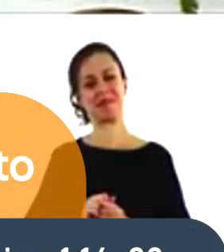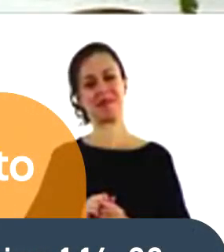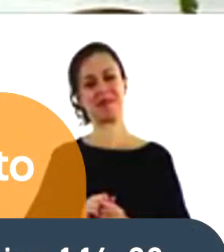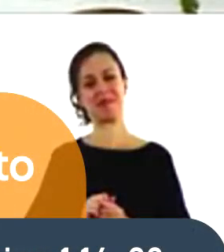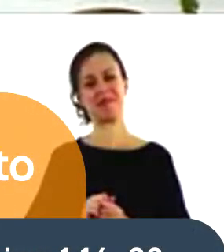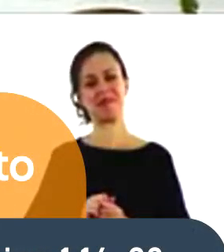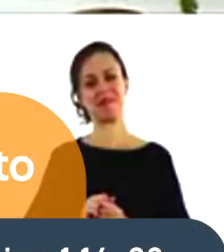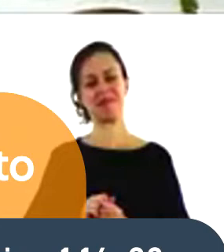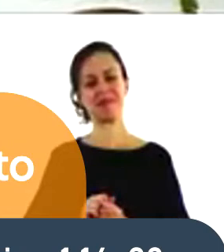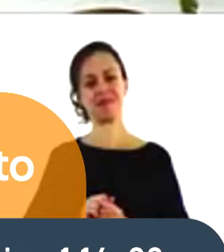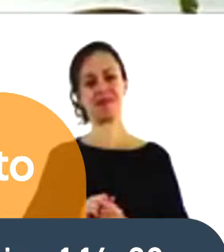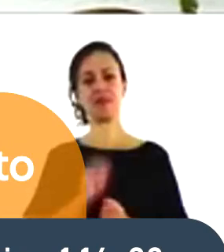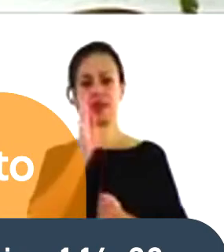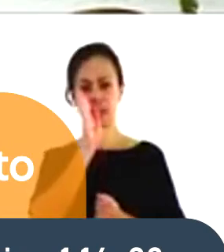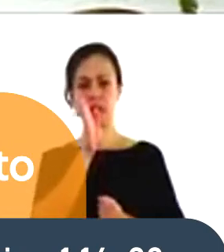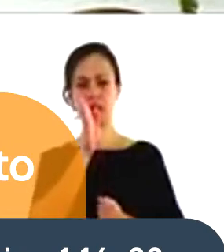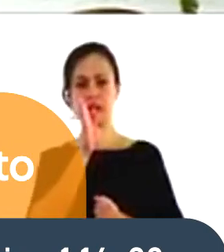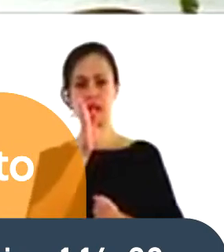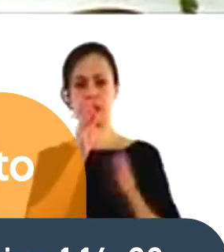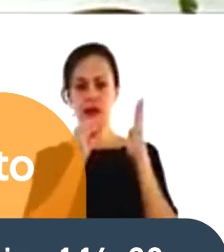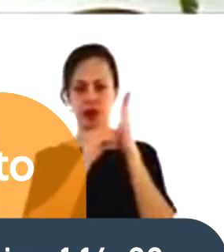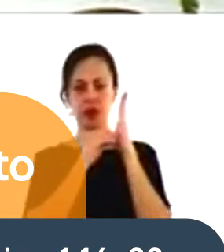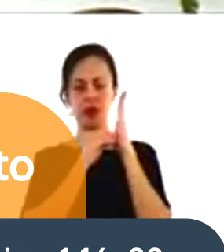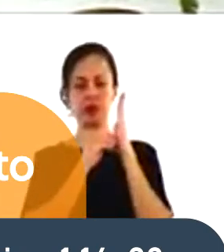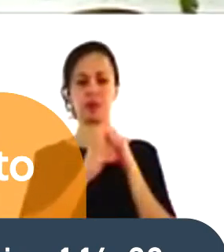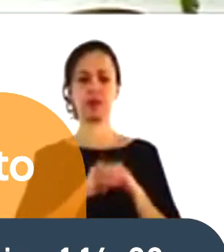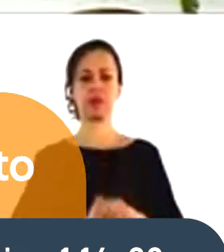Então vem meu último ponto aqui.